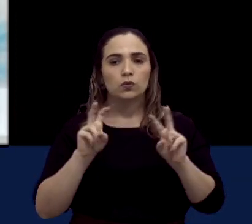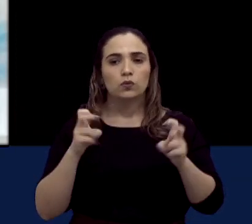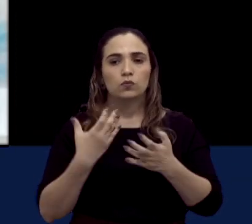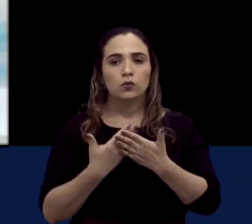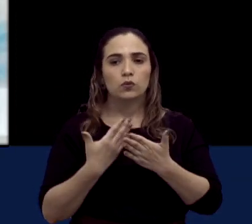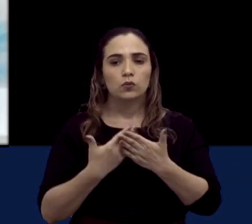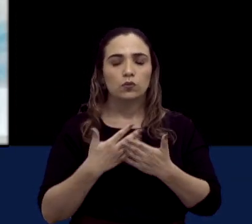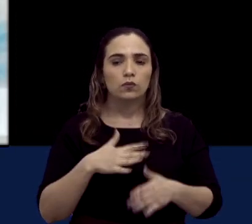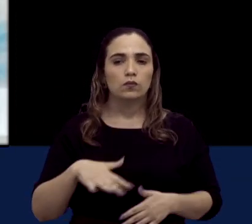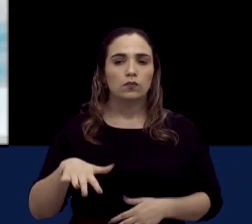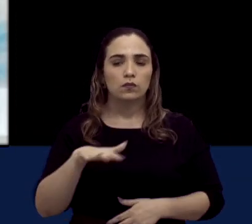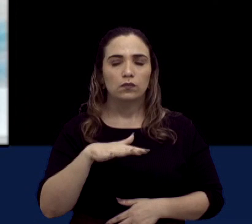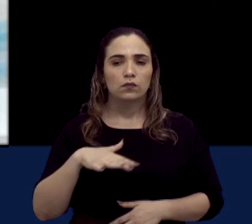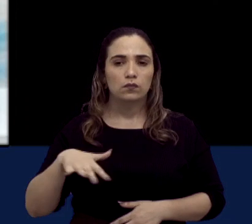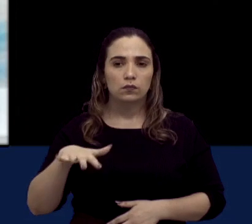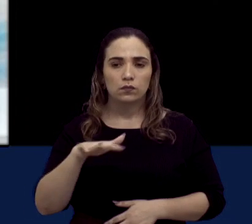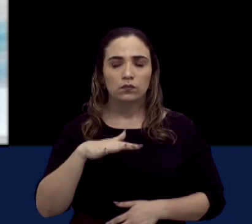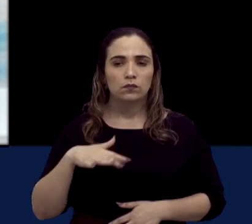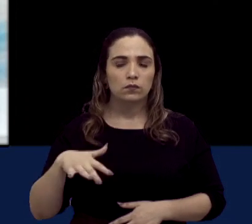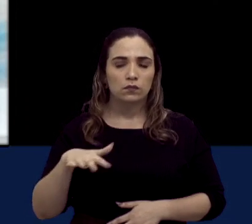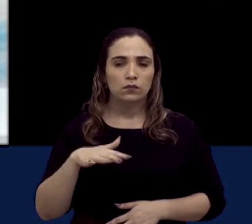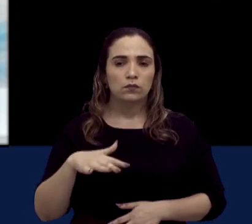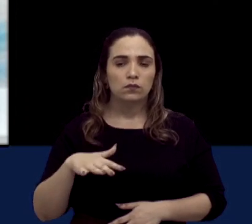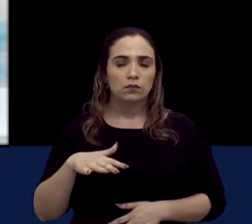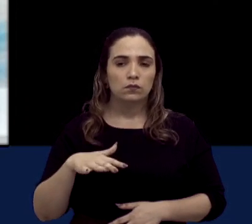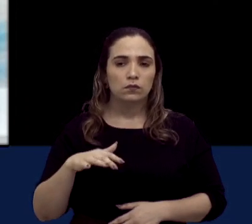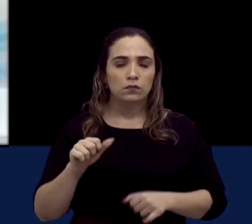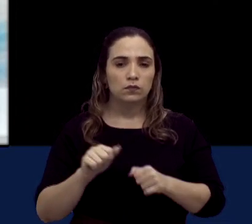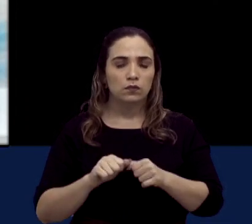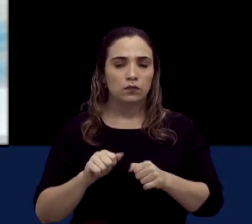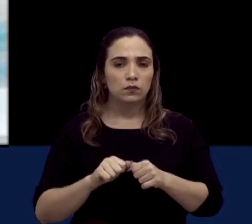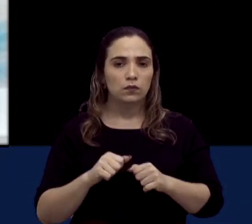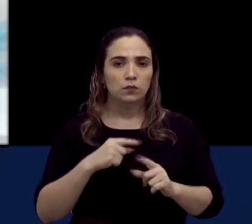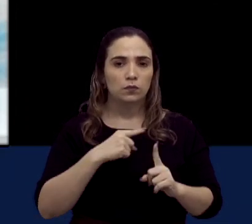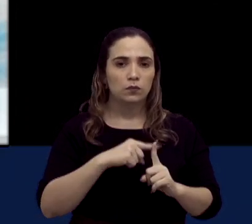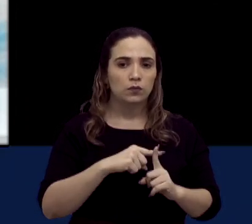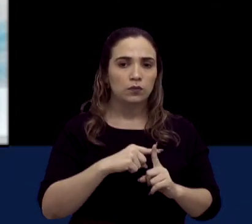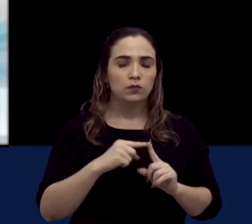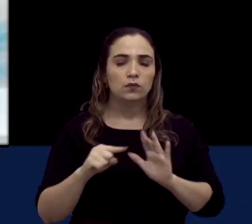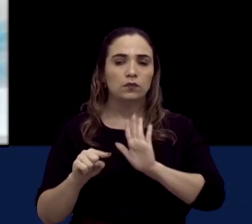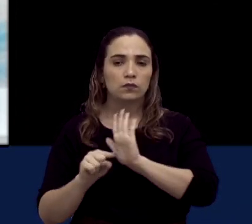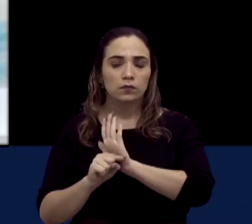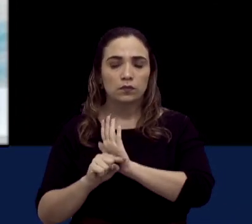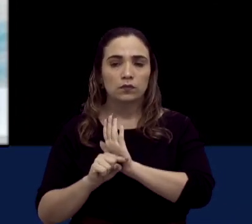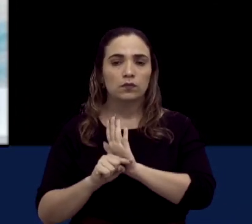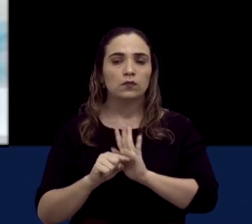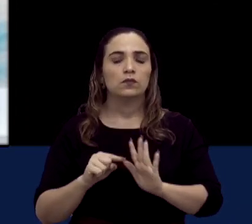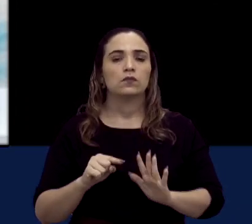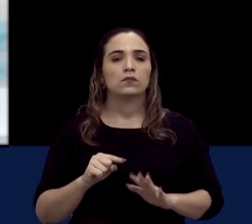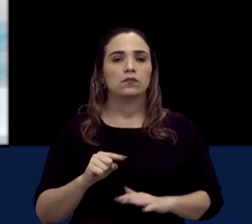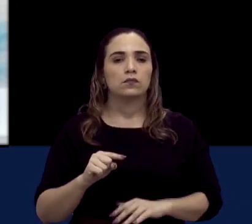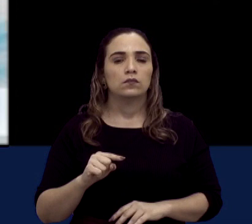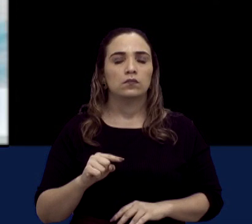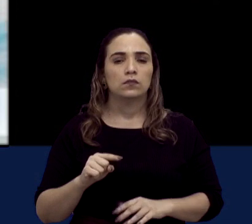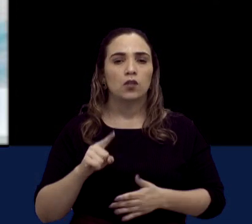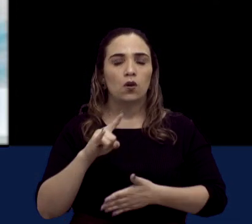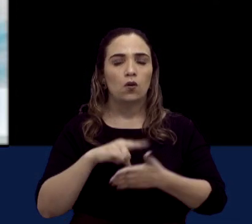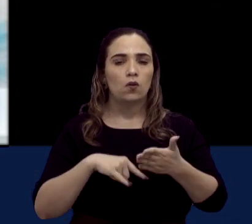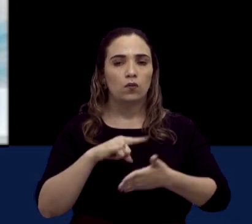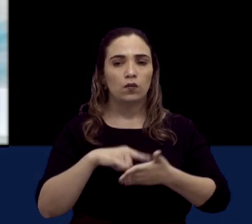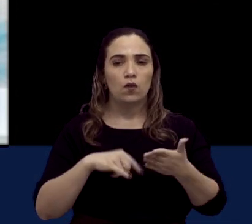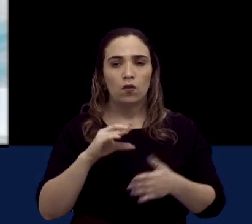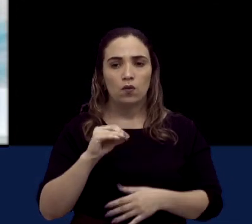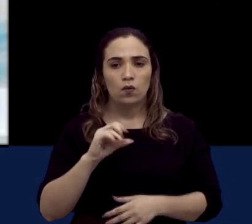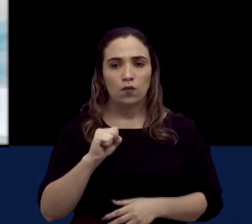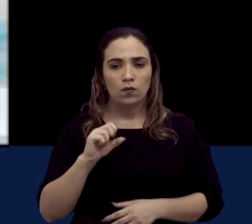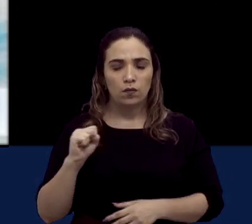foram feitos sobre as vantagens, os benefícios e os riscos do modelo de gestão